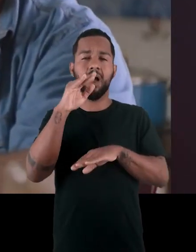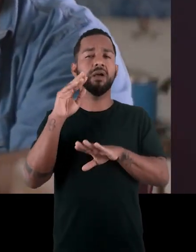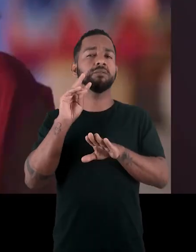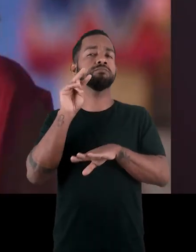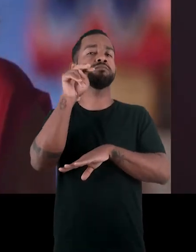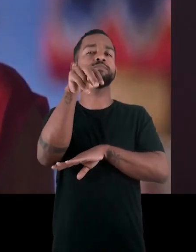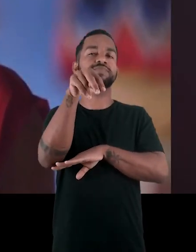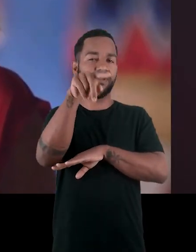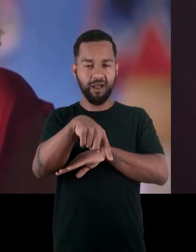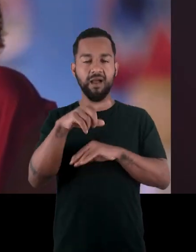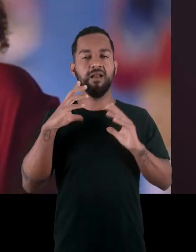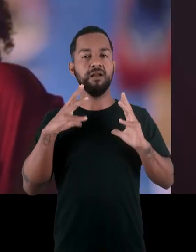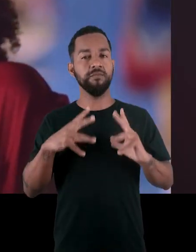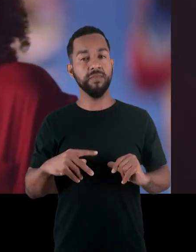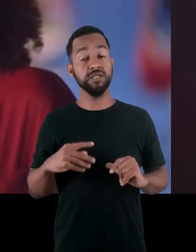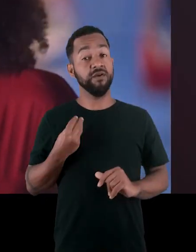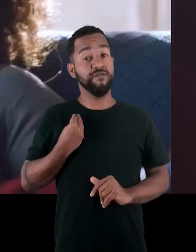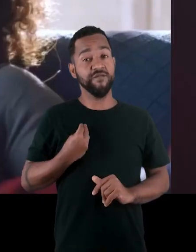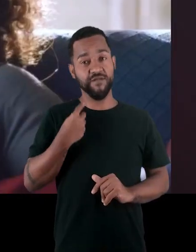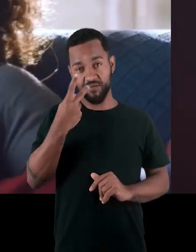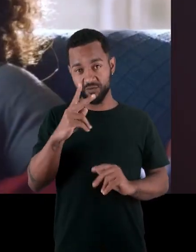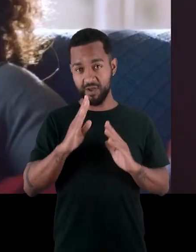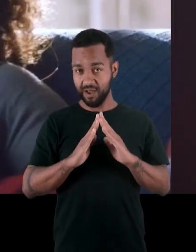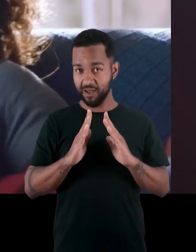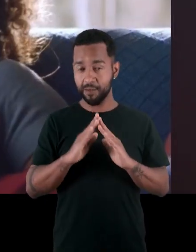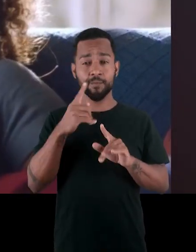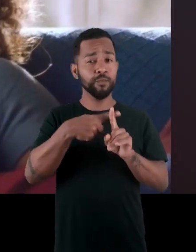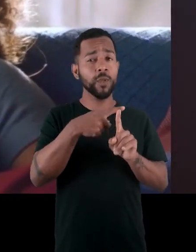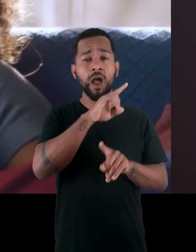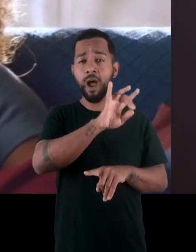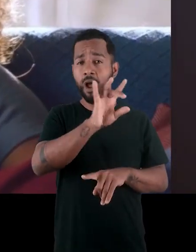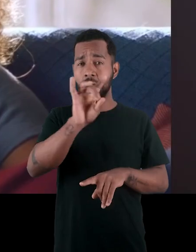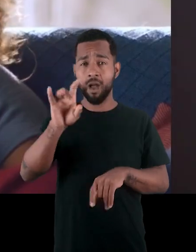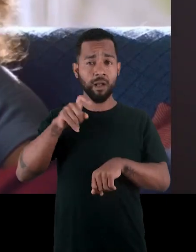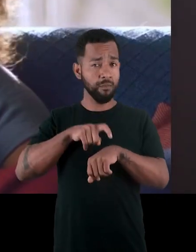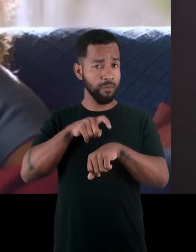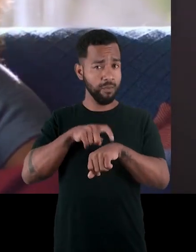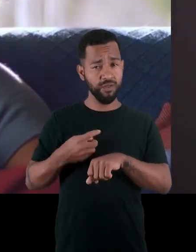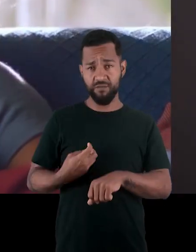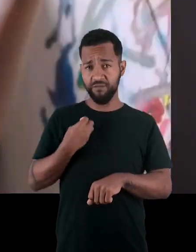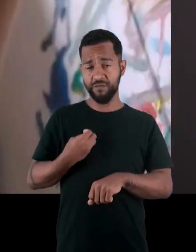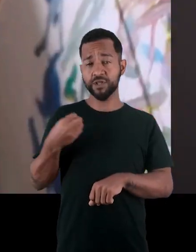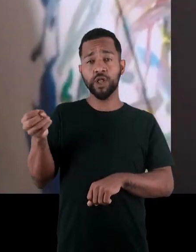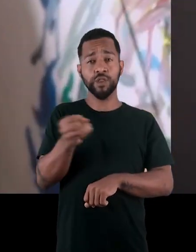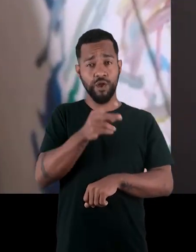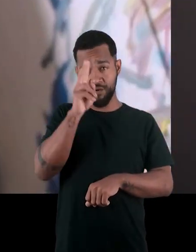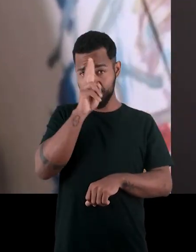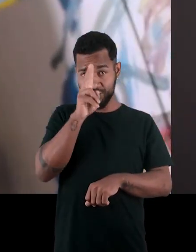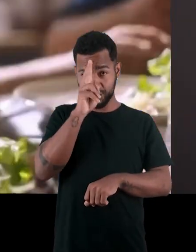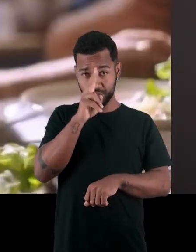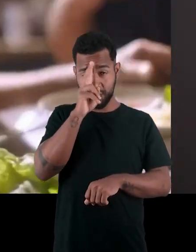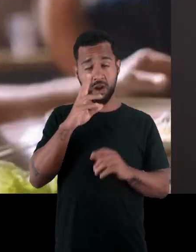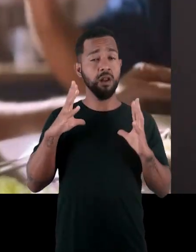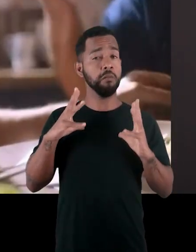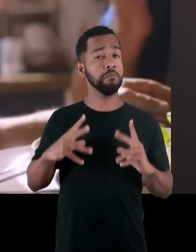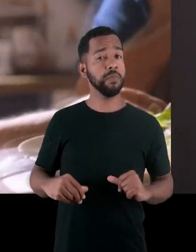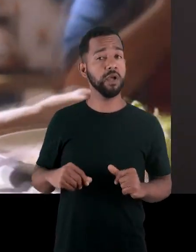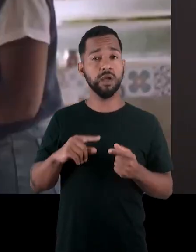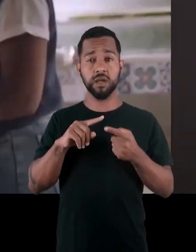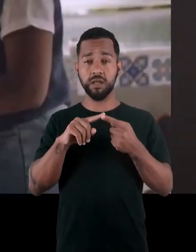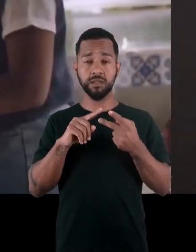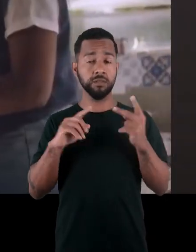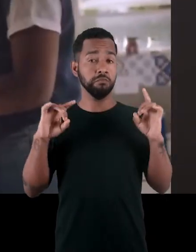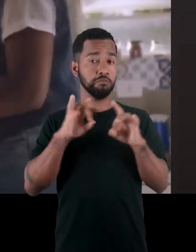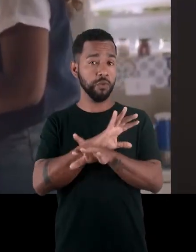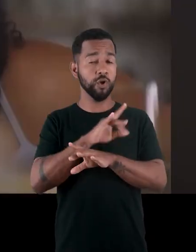casa. A mãe desperta e sorri. Porque cada situação vivida é uma nova história. Homem E a e limpeza menino pintam só a parede prepara